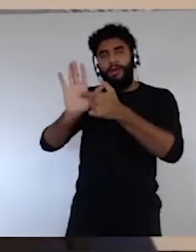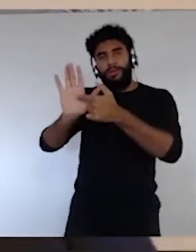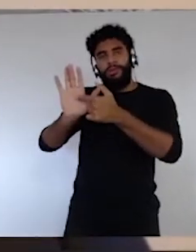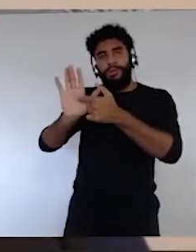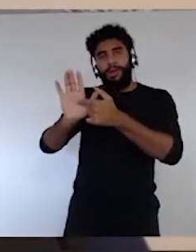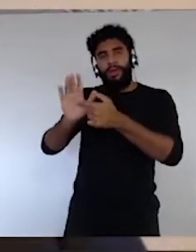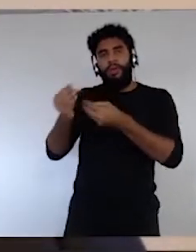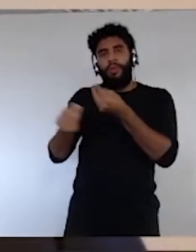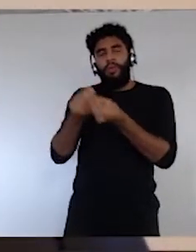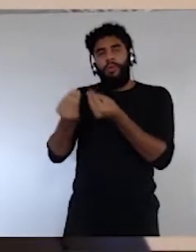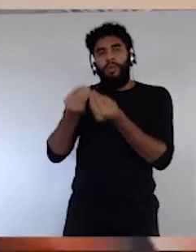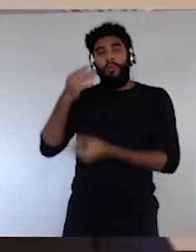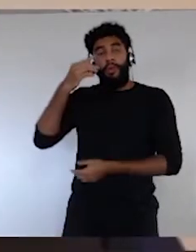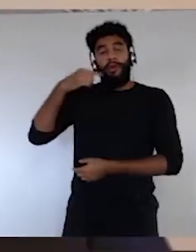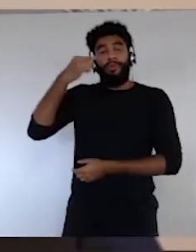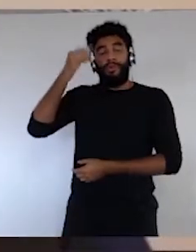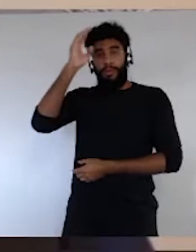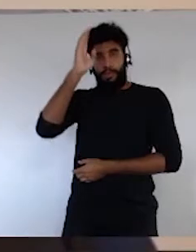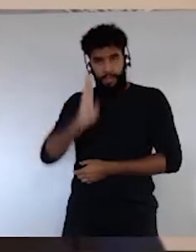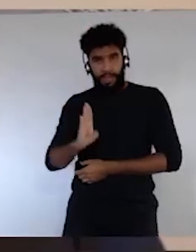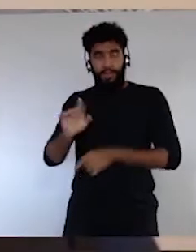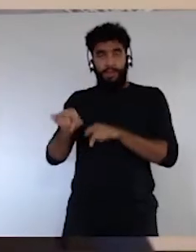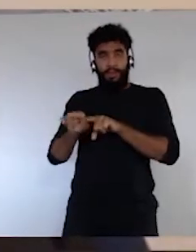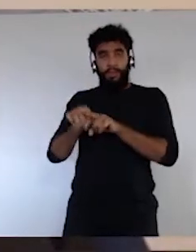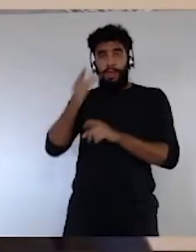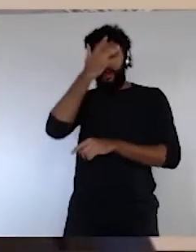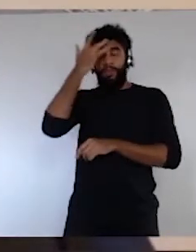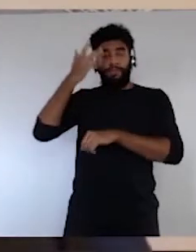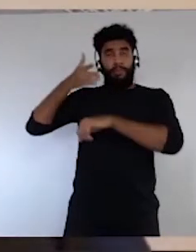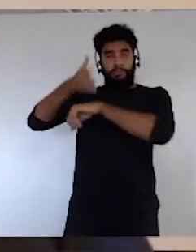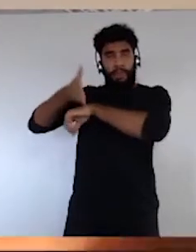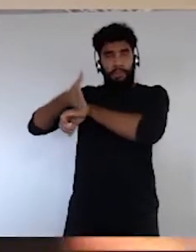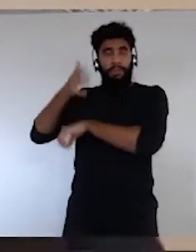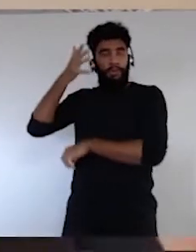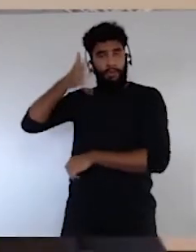da advocacia brasileira e dos integrantes deste painel